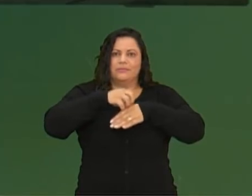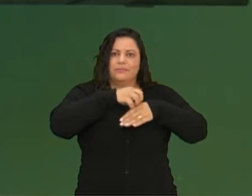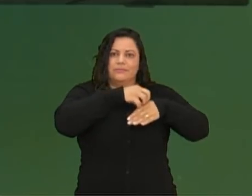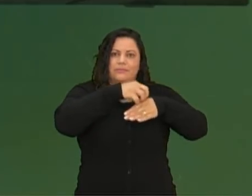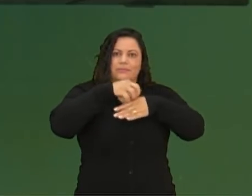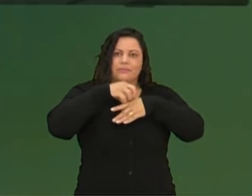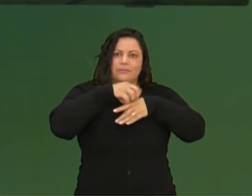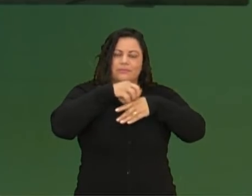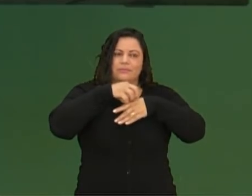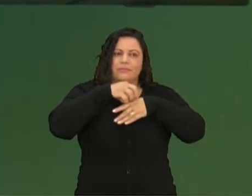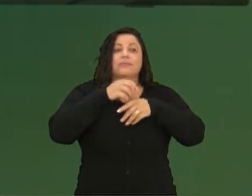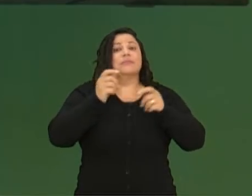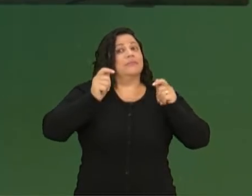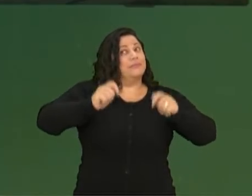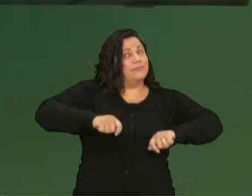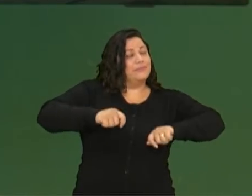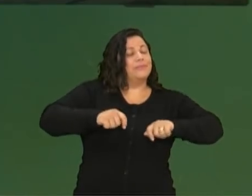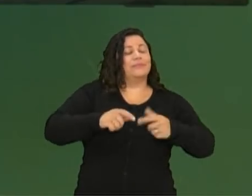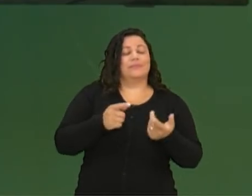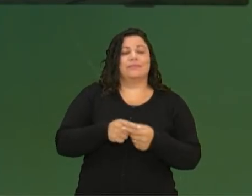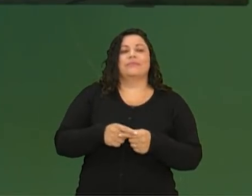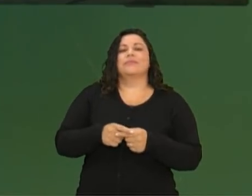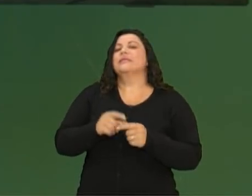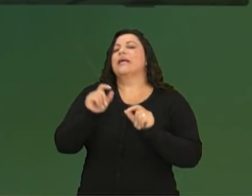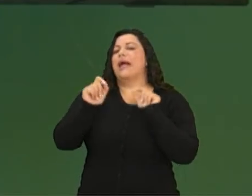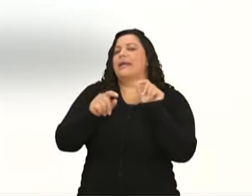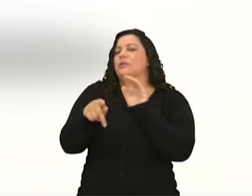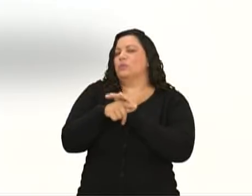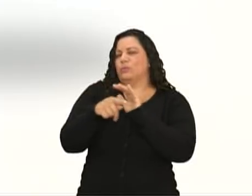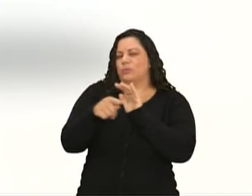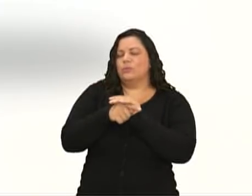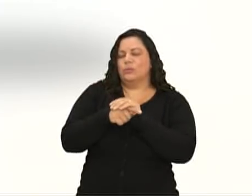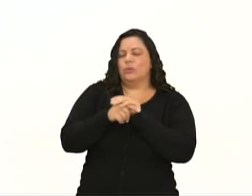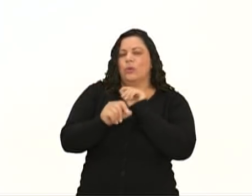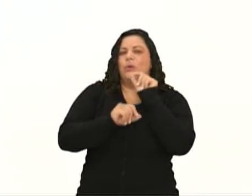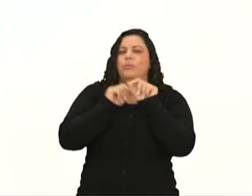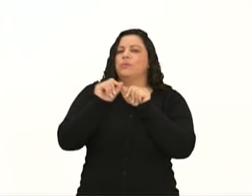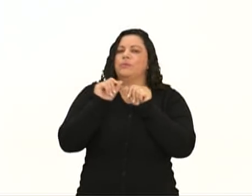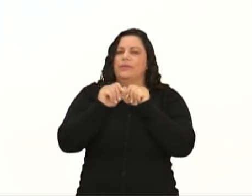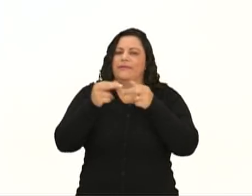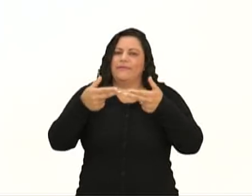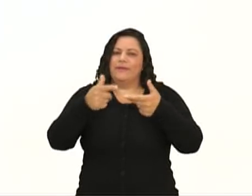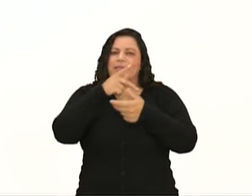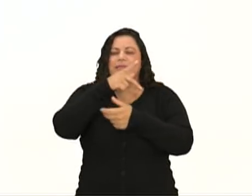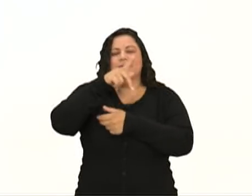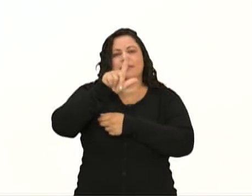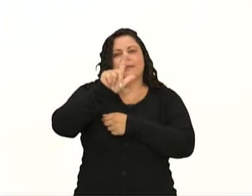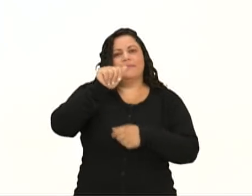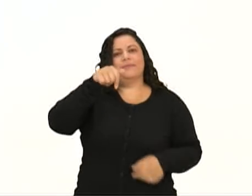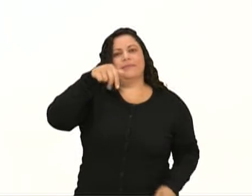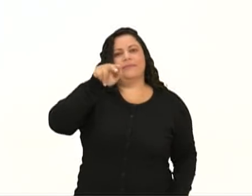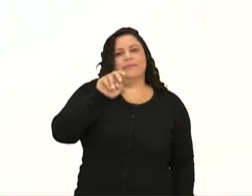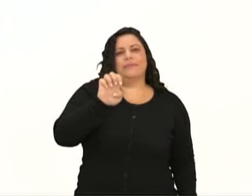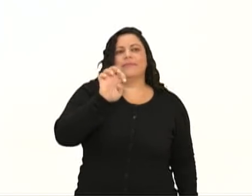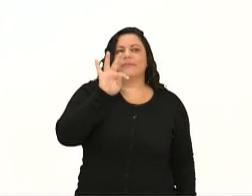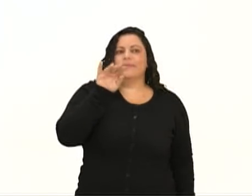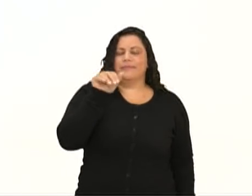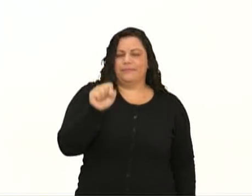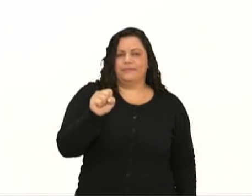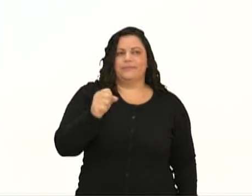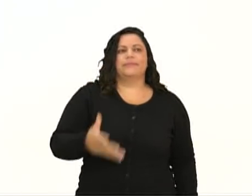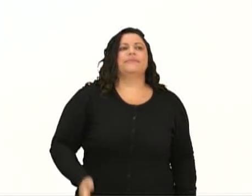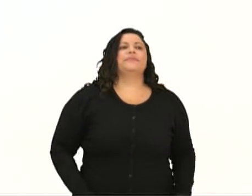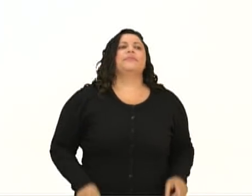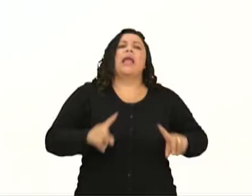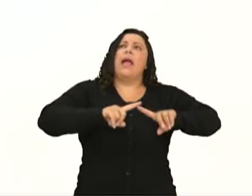Então, coagulação sanguínea é o papel aí das plaquetas, tá? Em condições normais, quanto que a gente tem